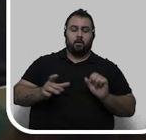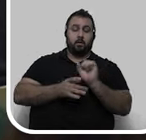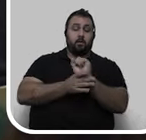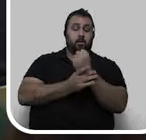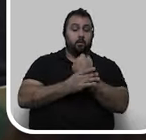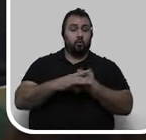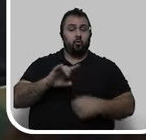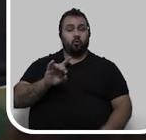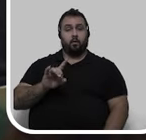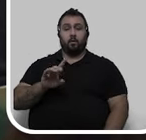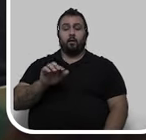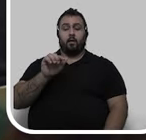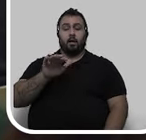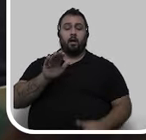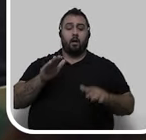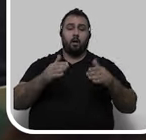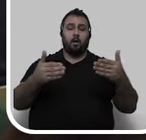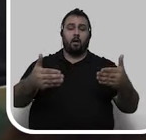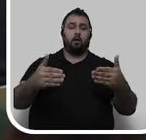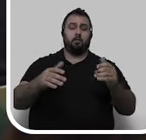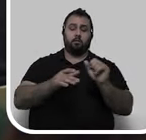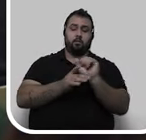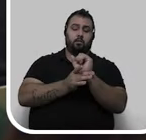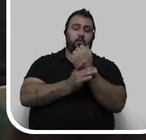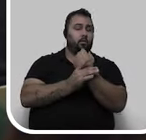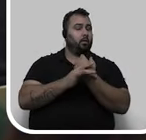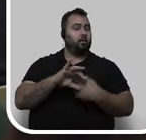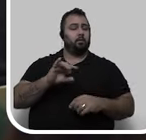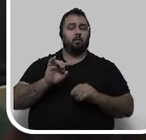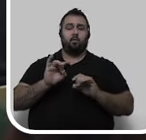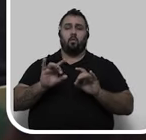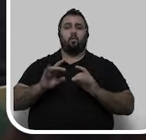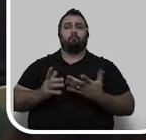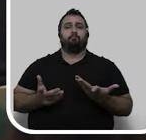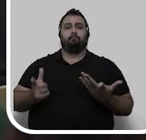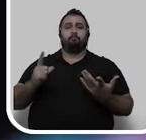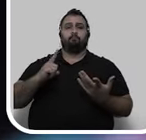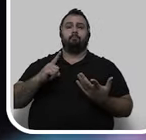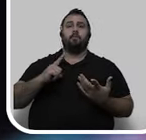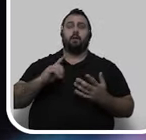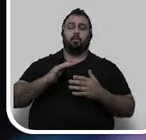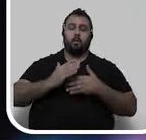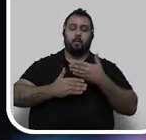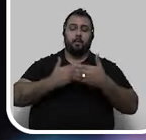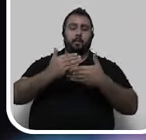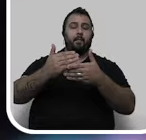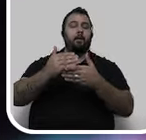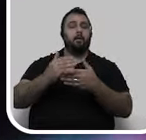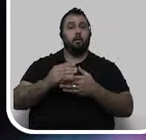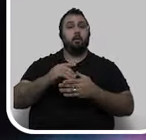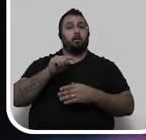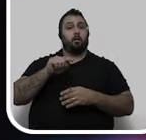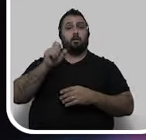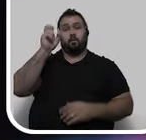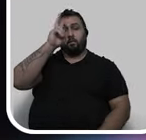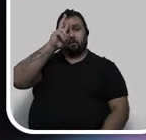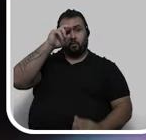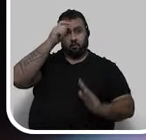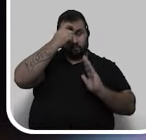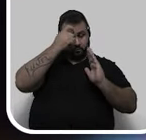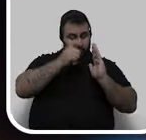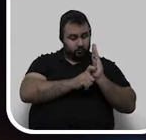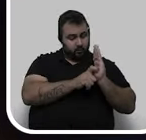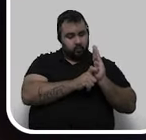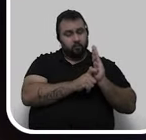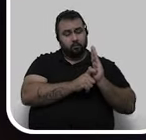só em segurança puramente. A gente vai sofrer uma grande aceleração aí com essa história de inteligência